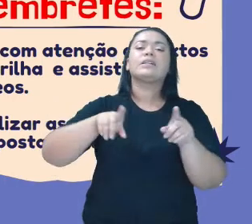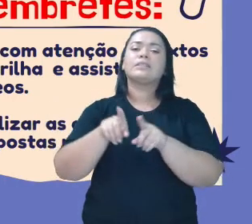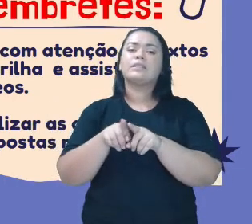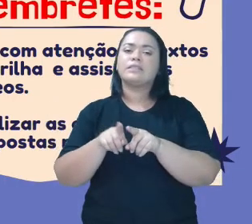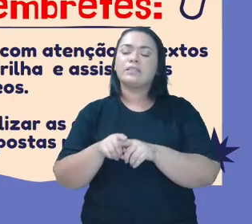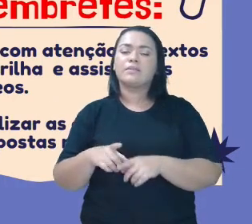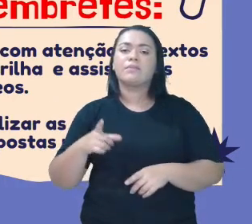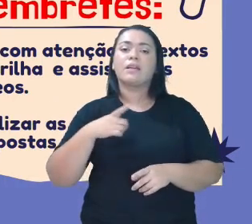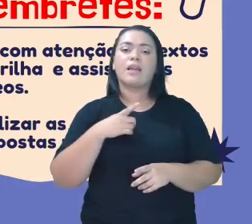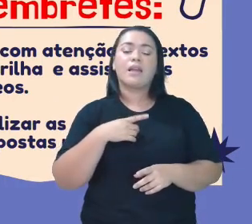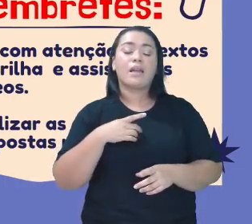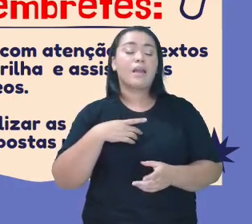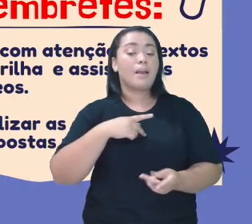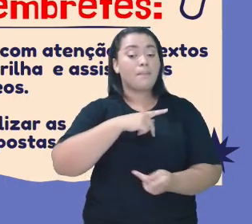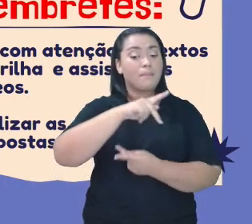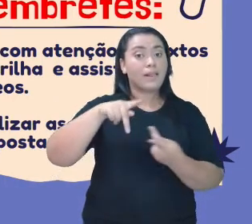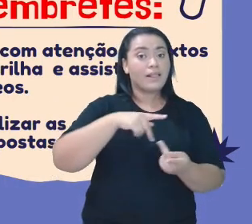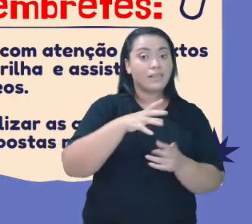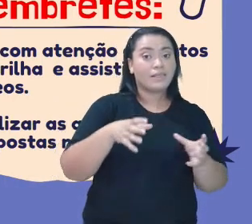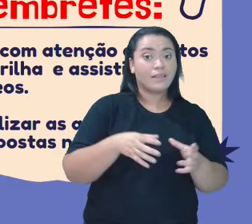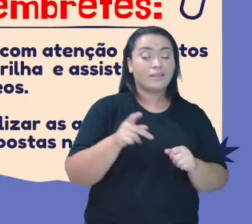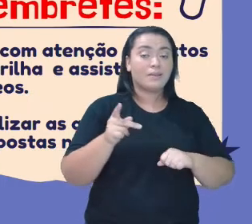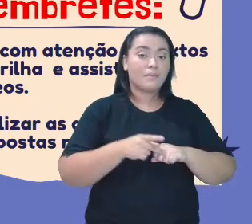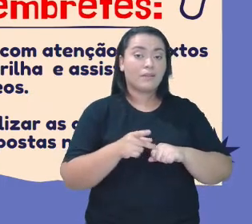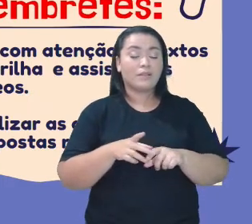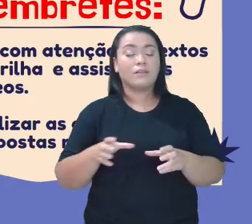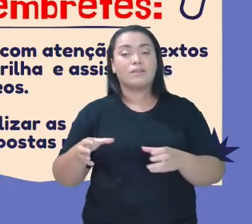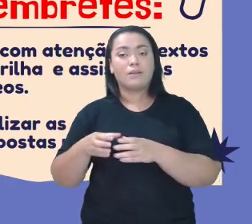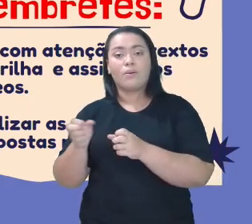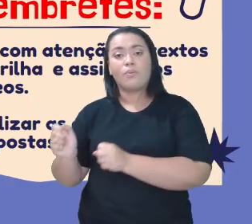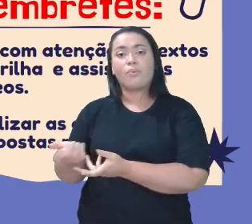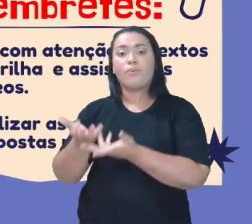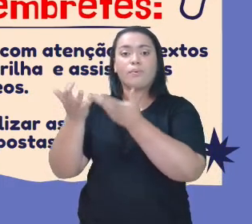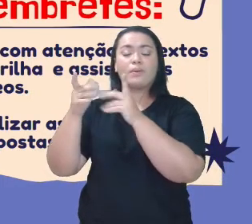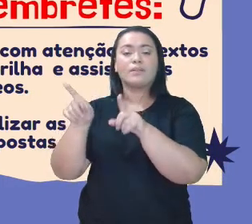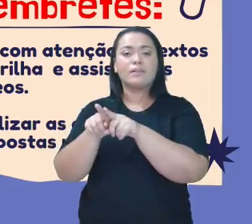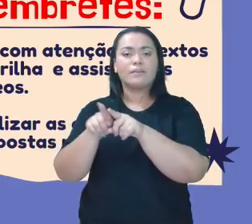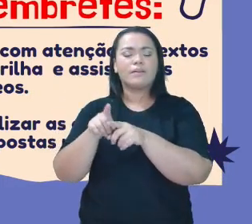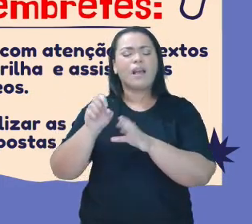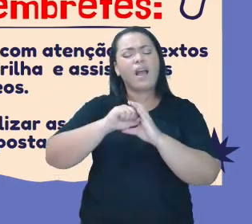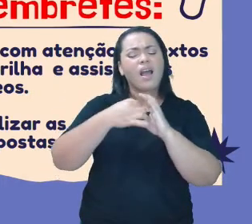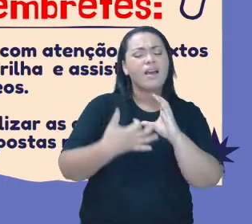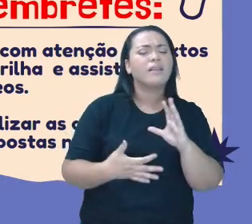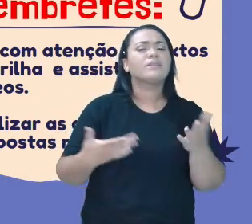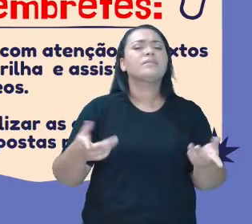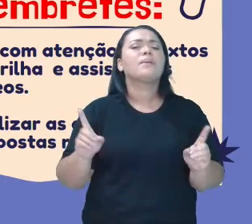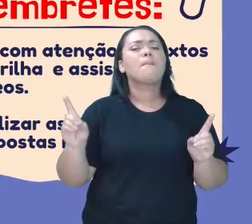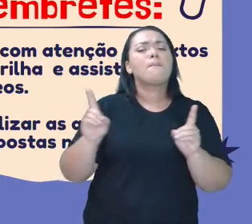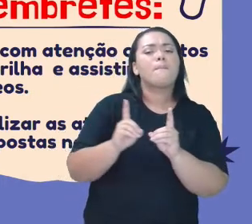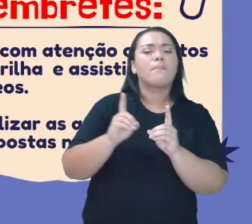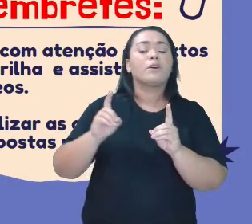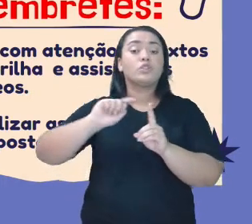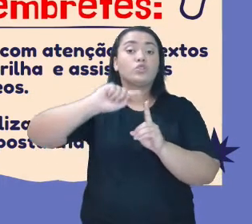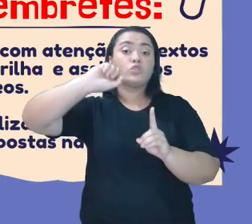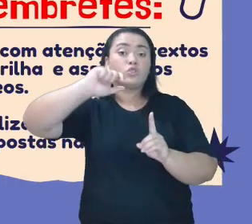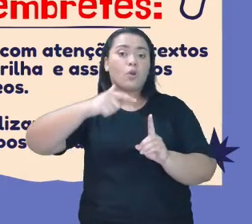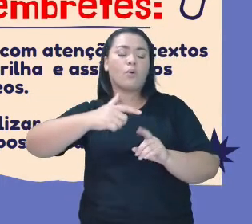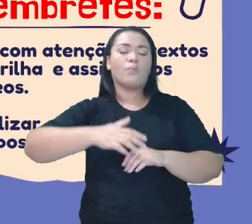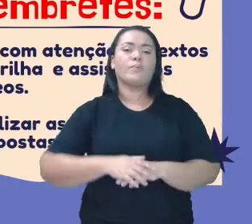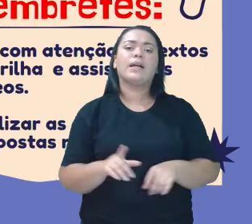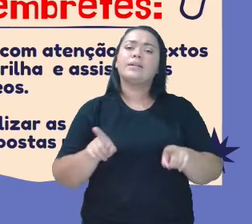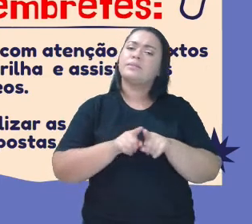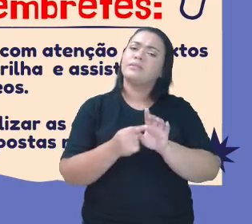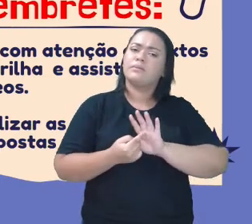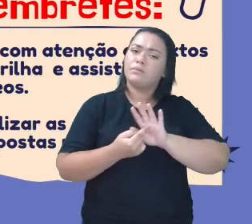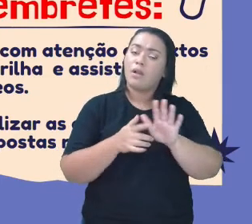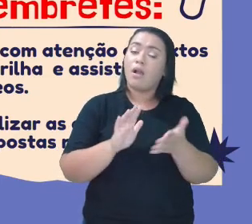trouxe foi só rochosos e gasosos. E das características que dependem se ela está próxima ou distante do Sol. Trouxe também para